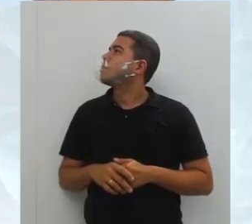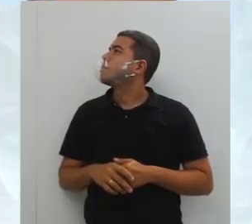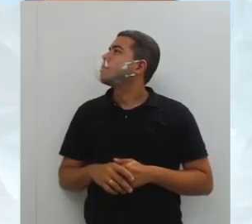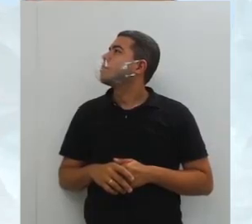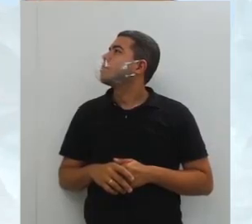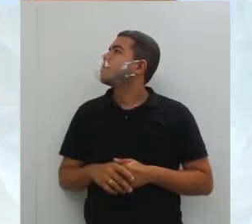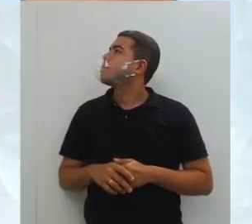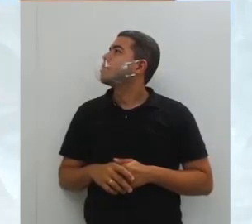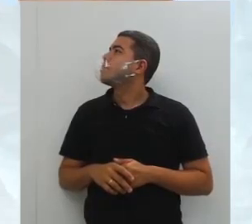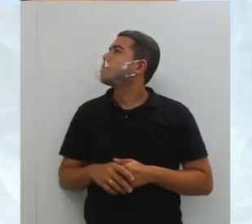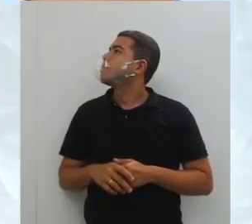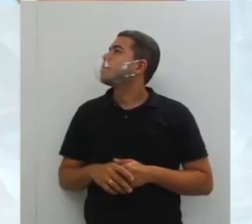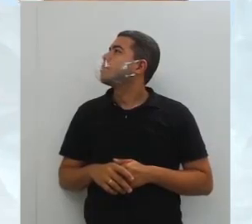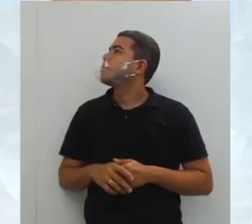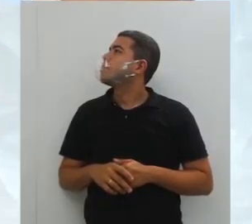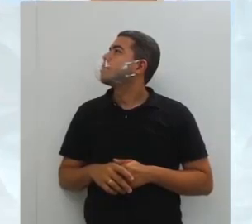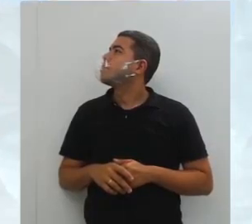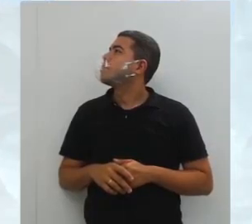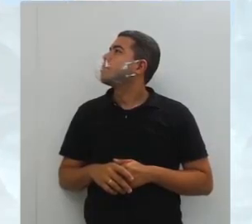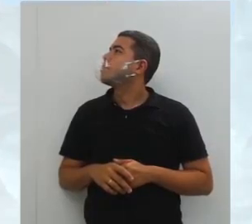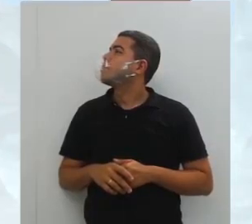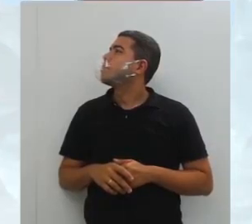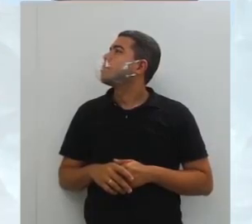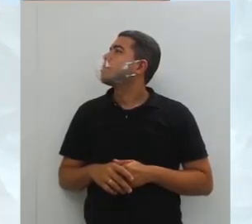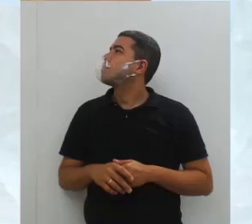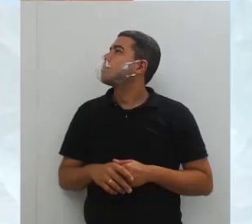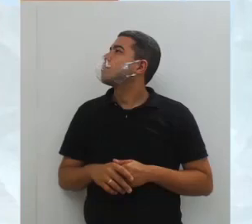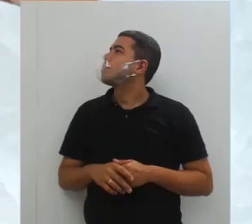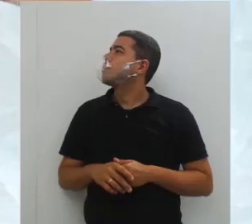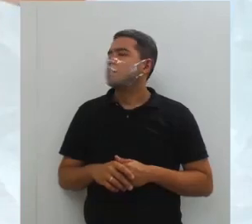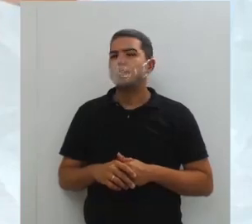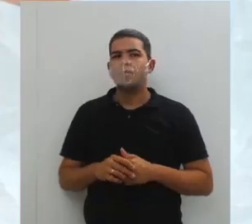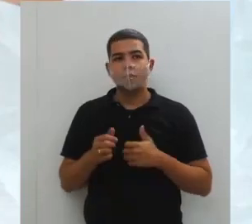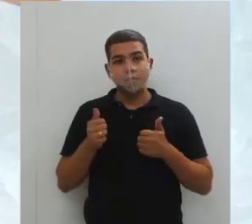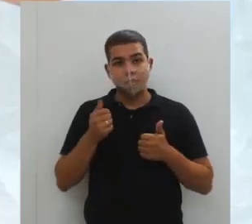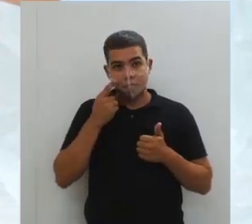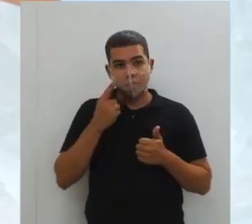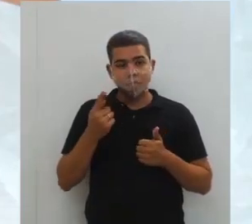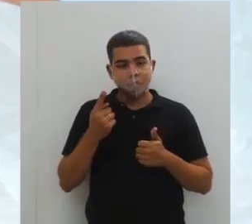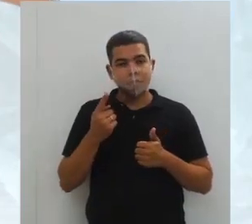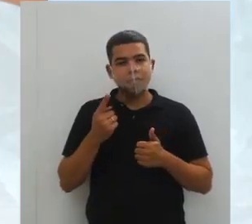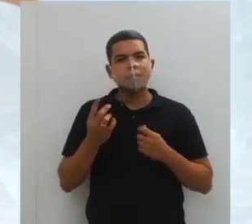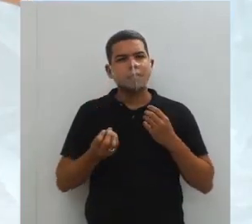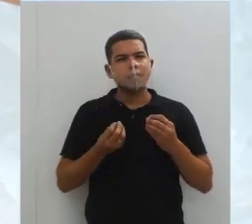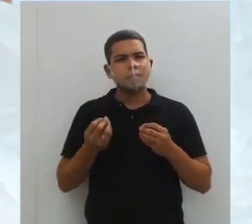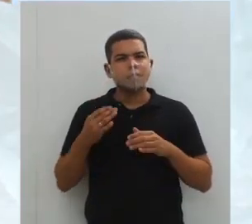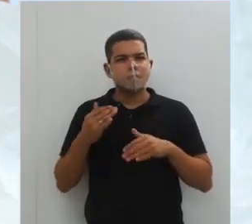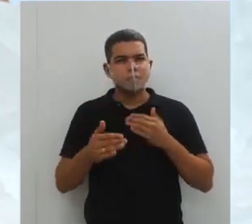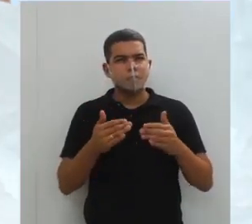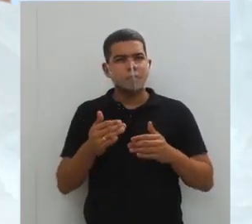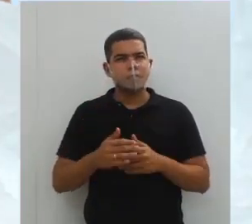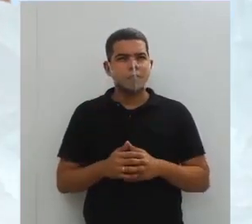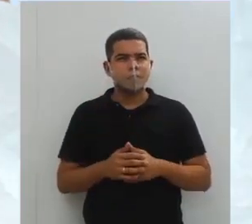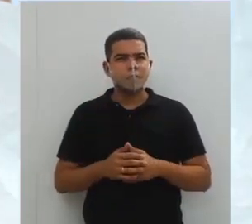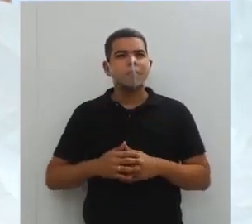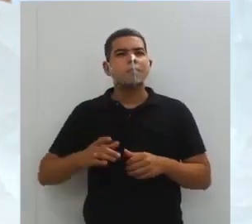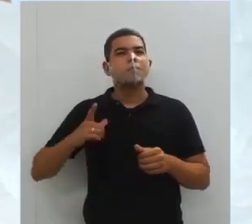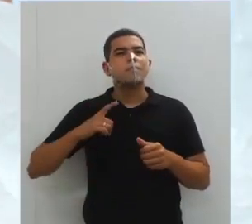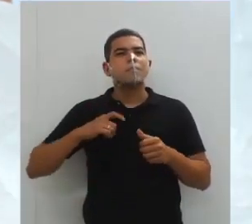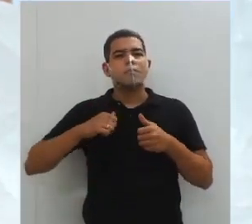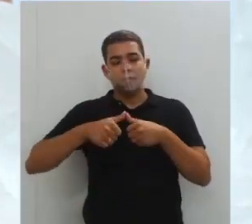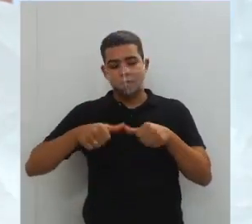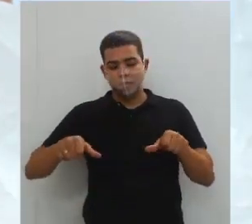cima, tá? Por volta do nó, sem problema nenhum. Eu deixei 2 fitinhas de